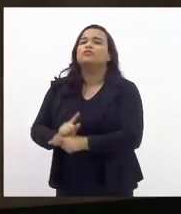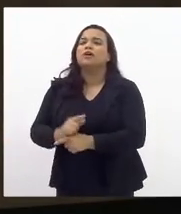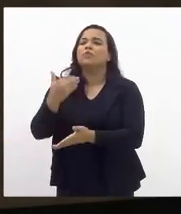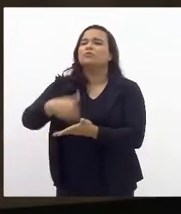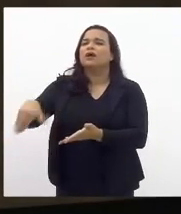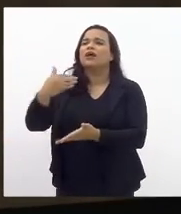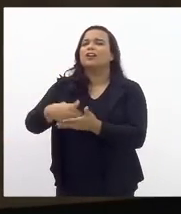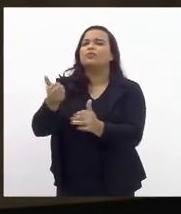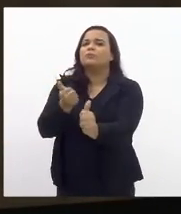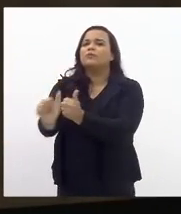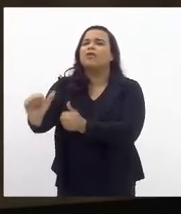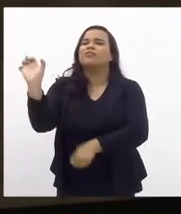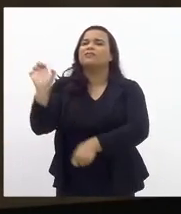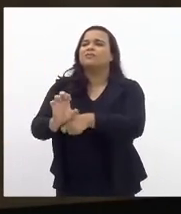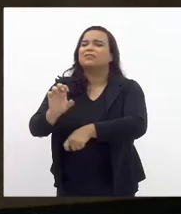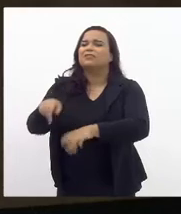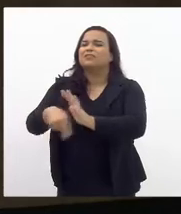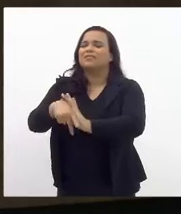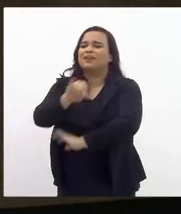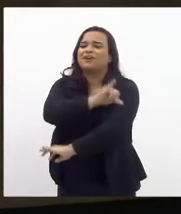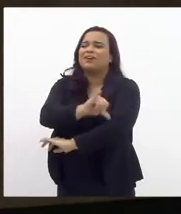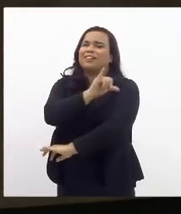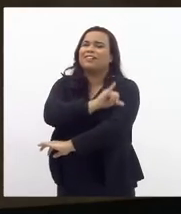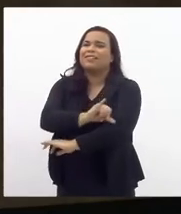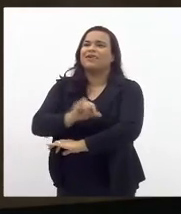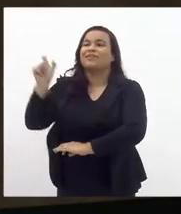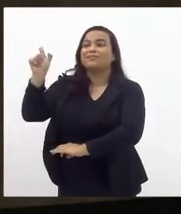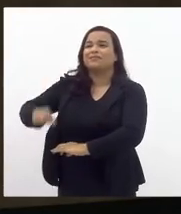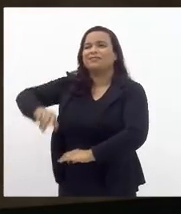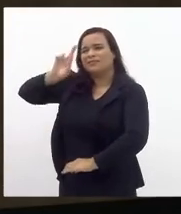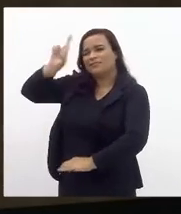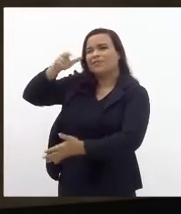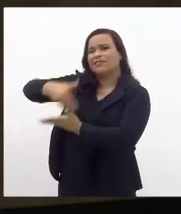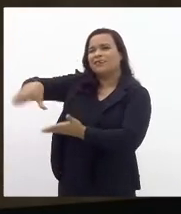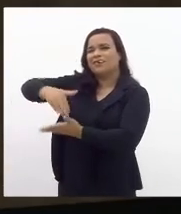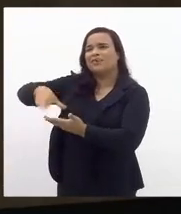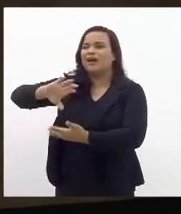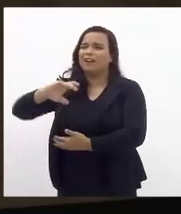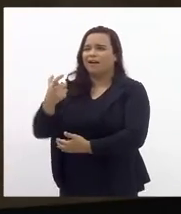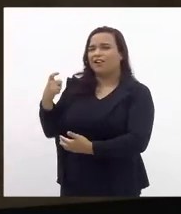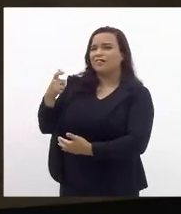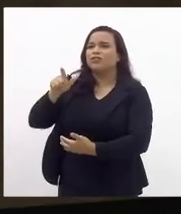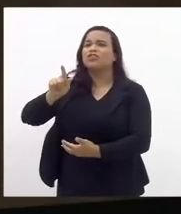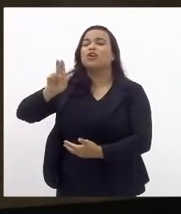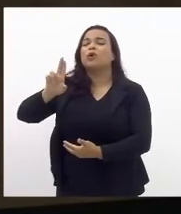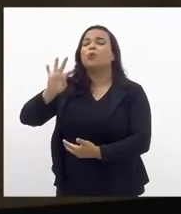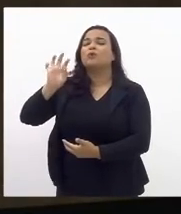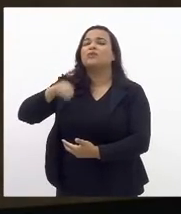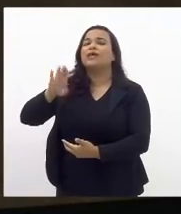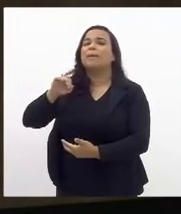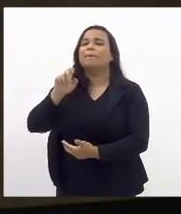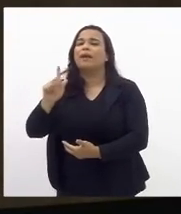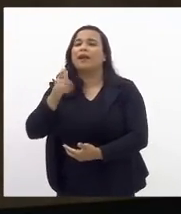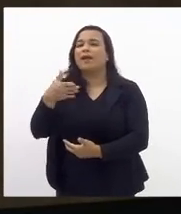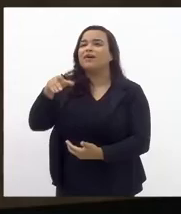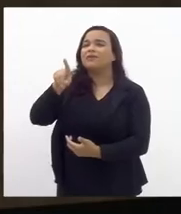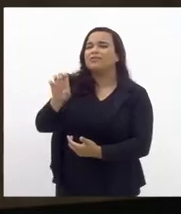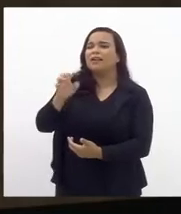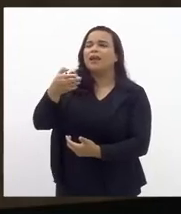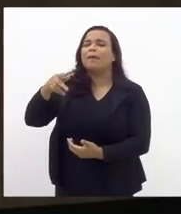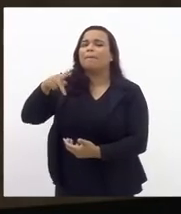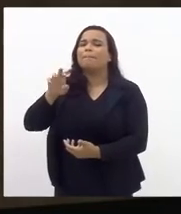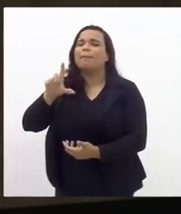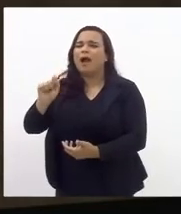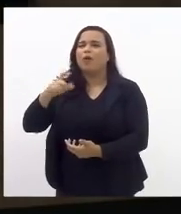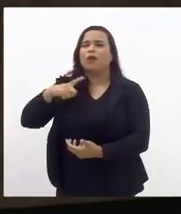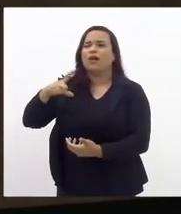de Esportes do Rio de Janeiro, sob a gestão do ex-secretário Gutenberg de Paula, uma série de desmandos, inclusive